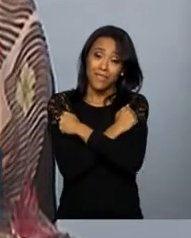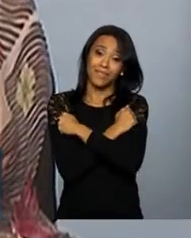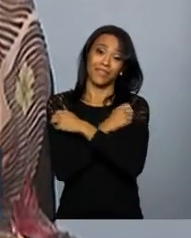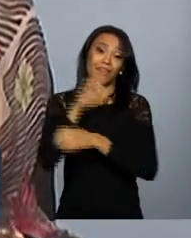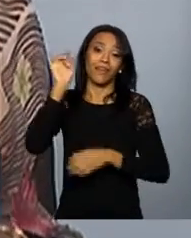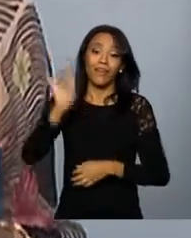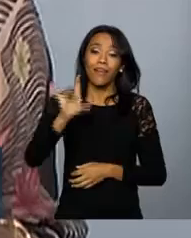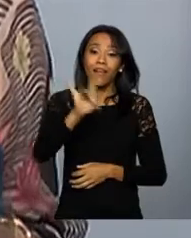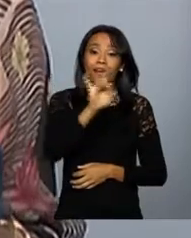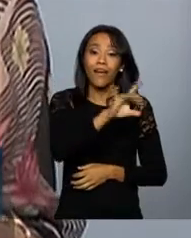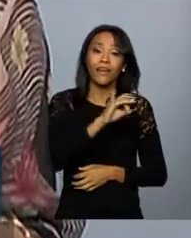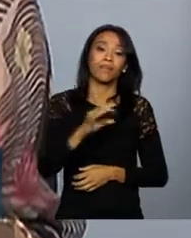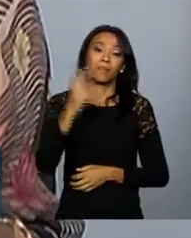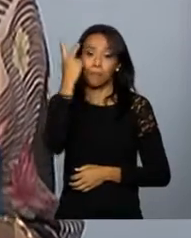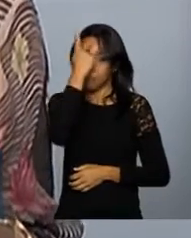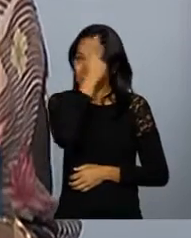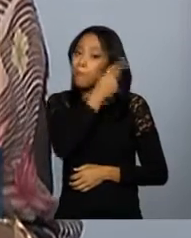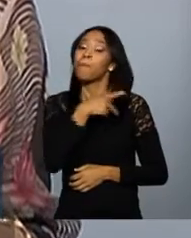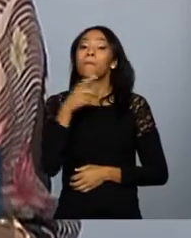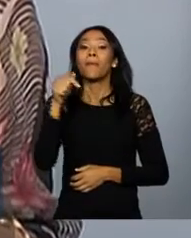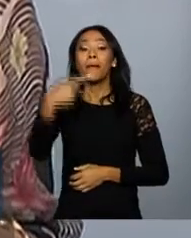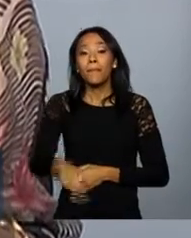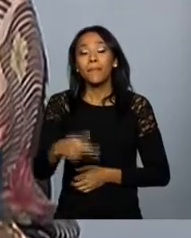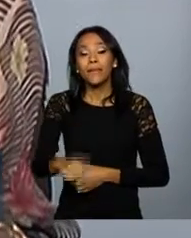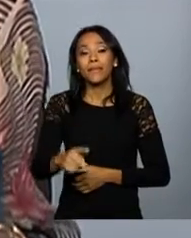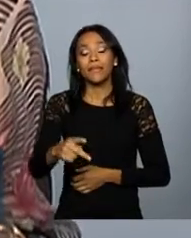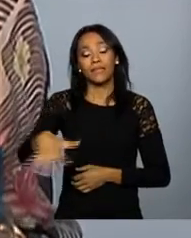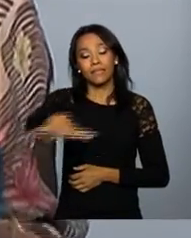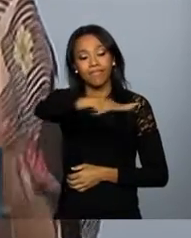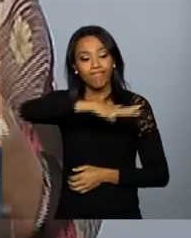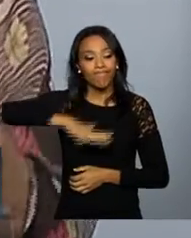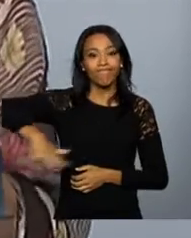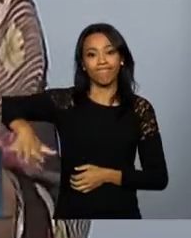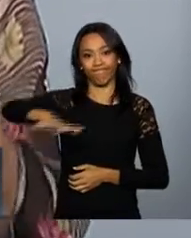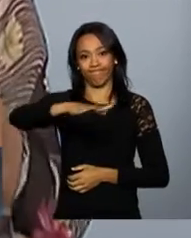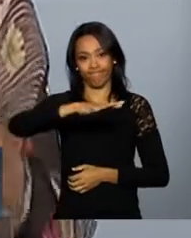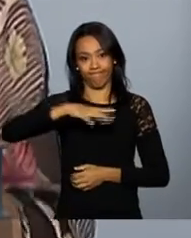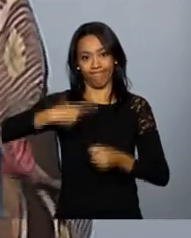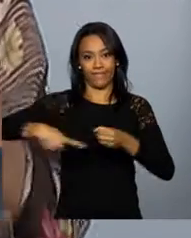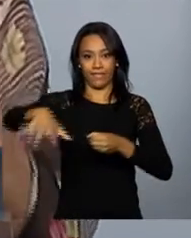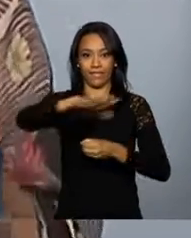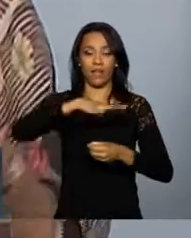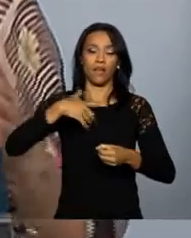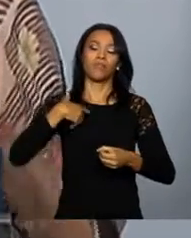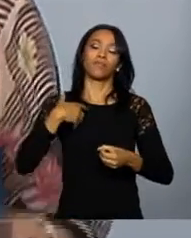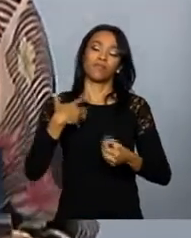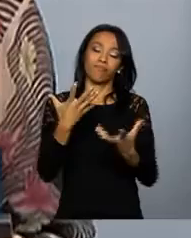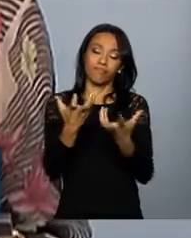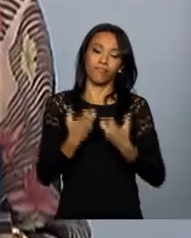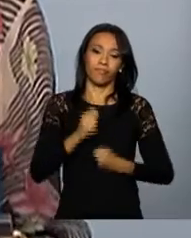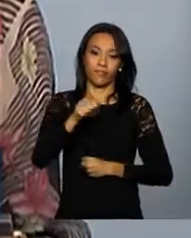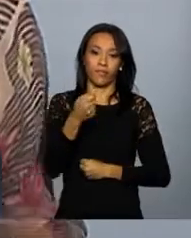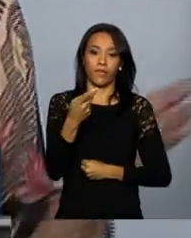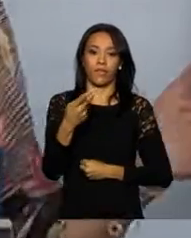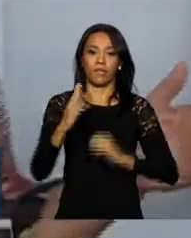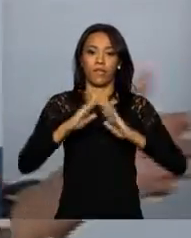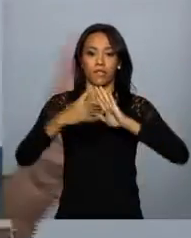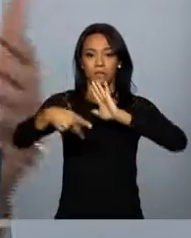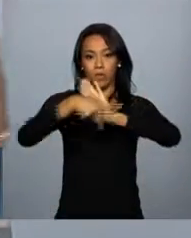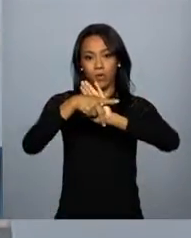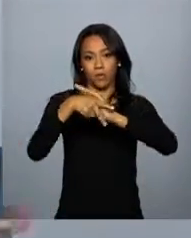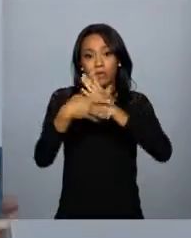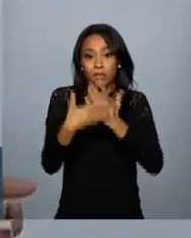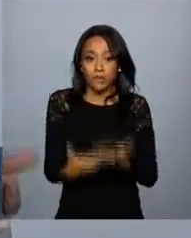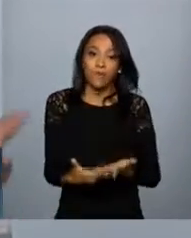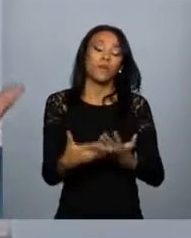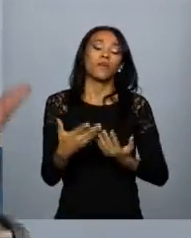cada uma de vocês que aqui em Indaiatuba estão recebendo a chave da casa própria. E aí